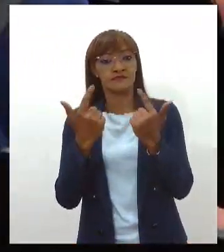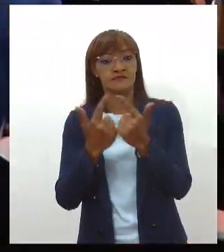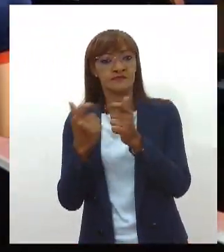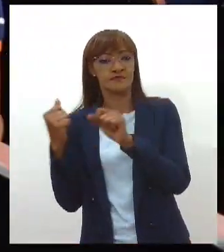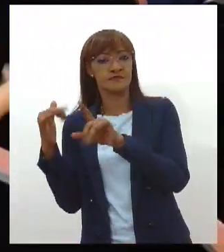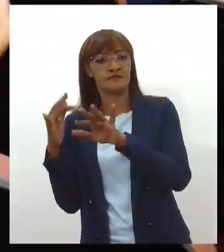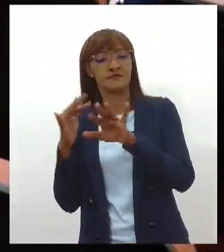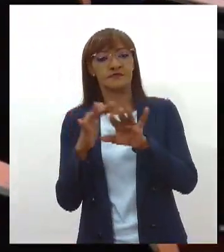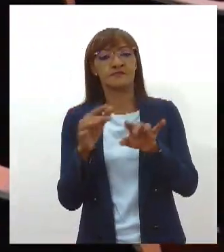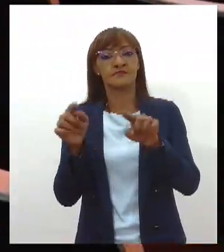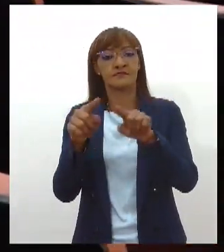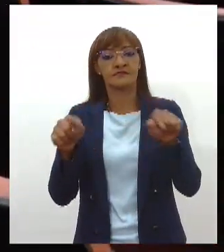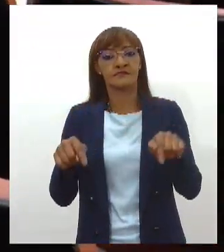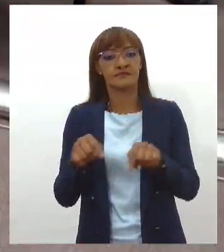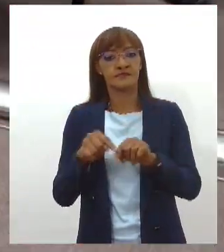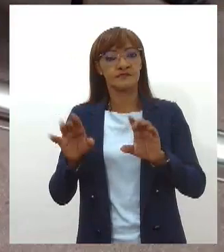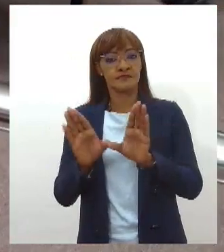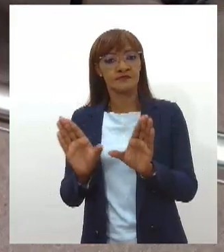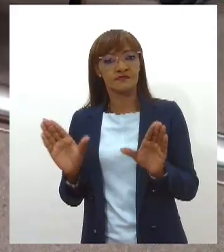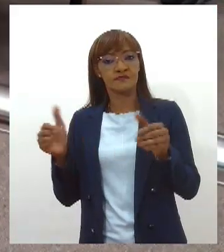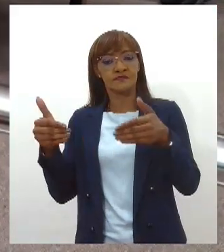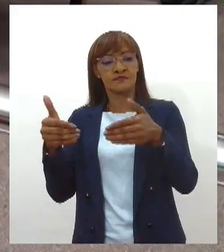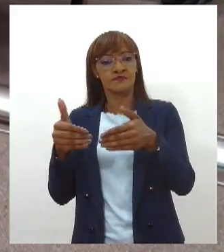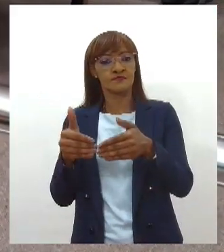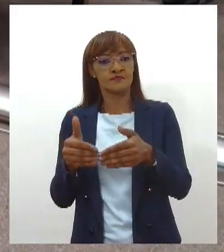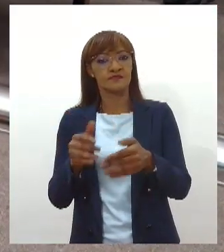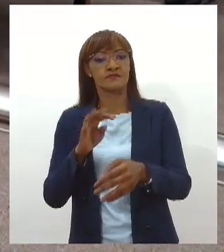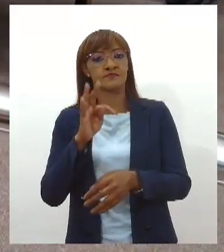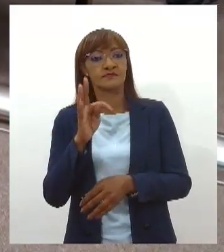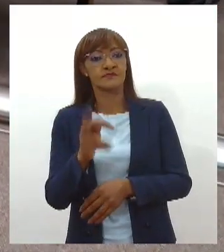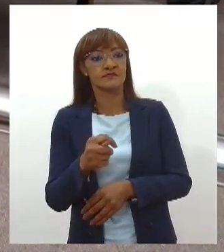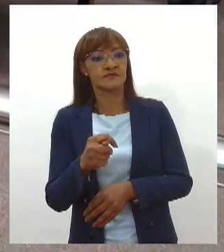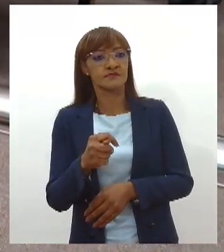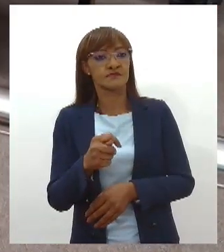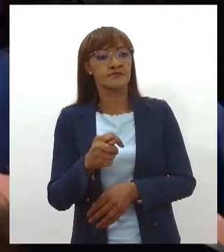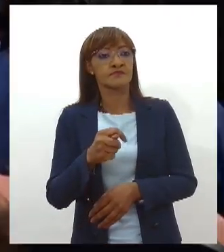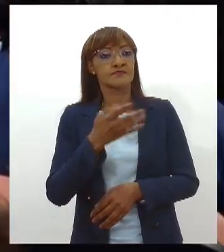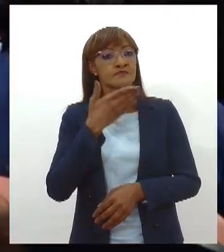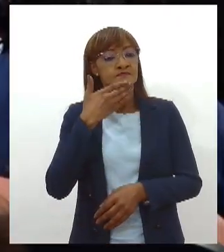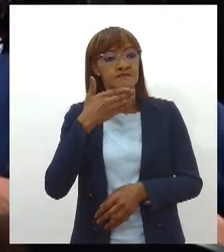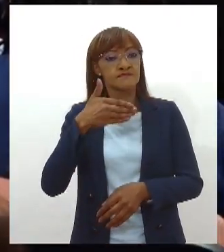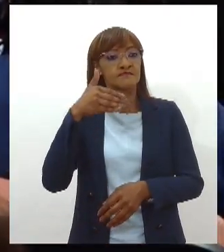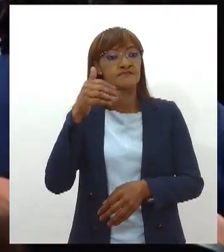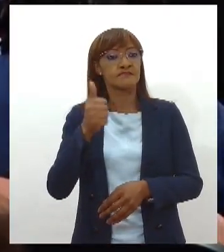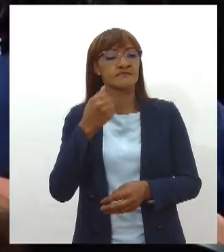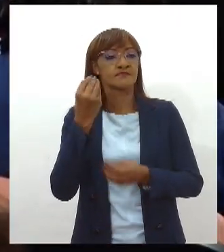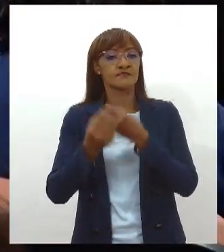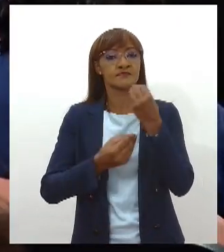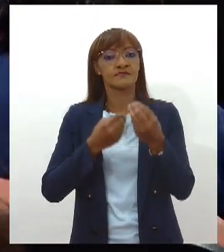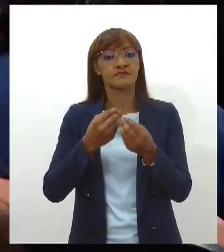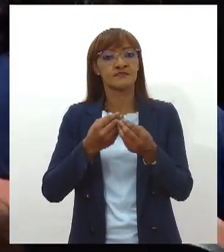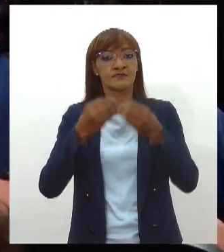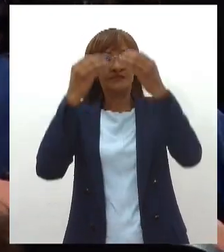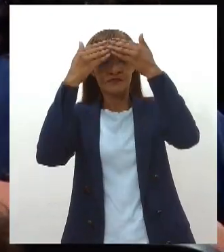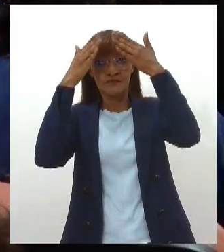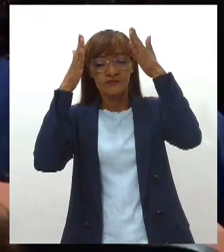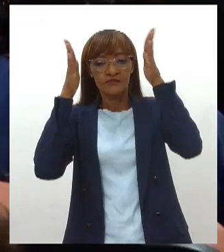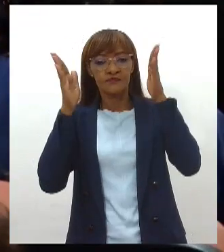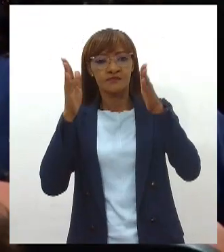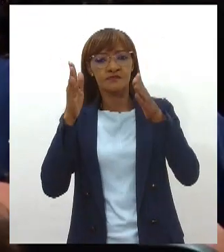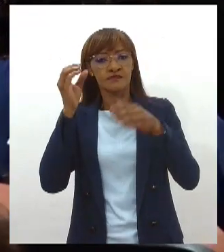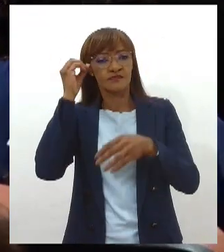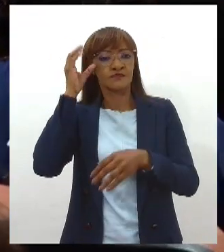das comissões, a turma pôde ampliar ainda mais os conhecimentos sobre o funcionamento do